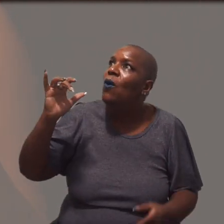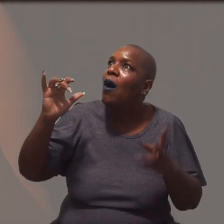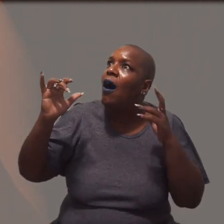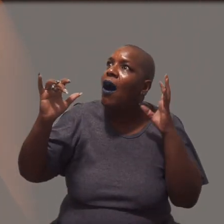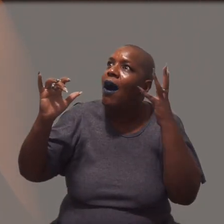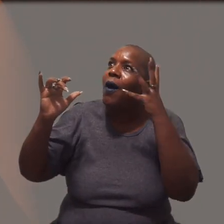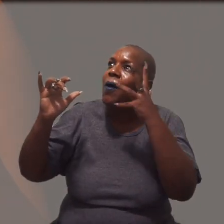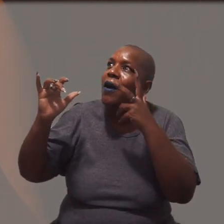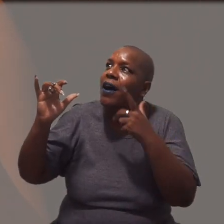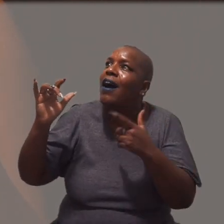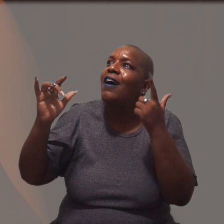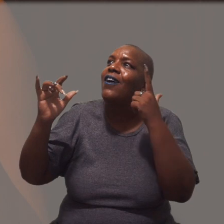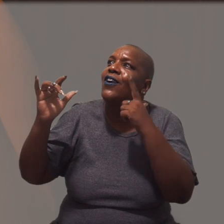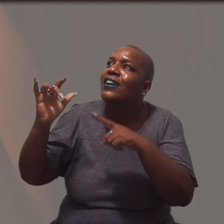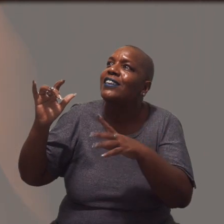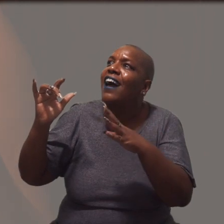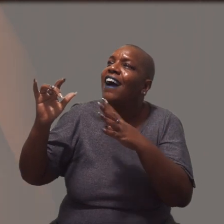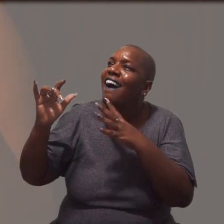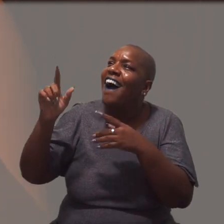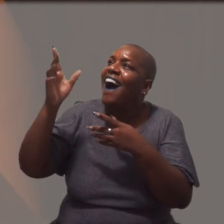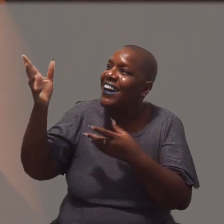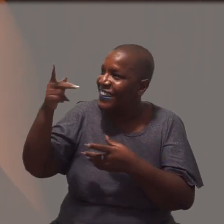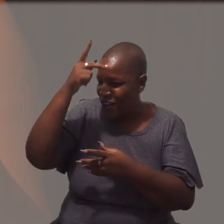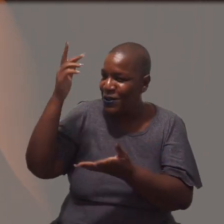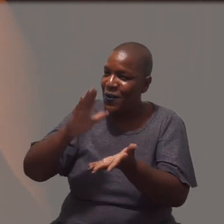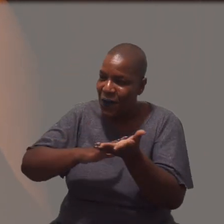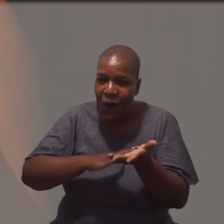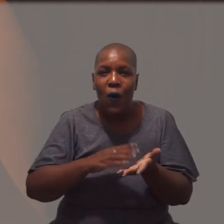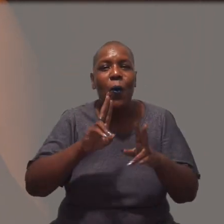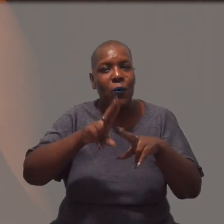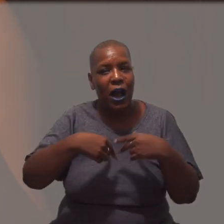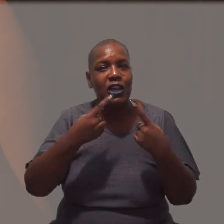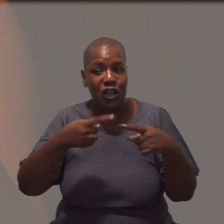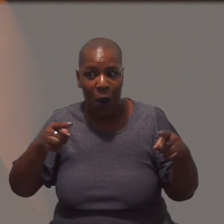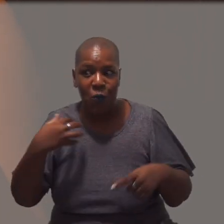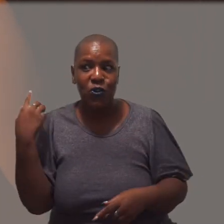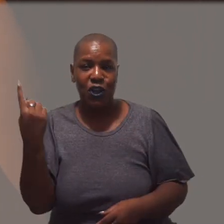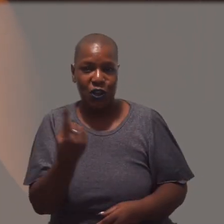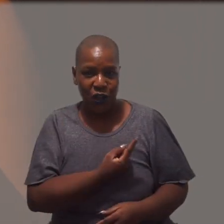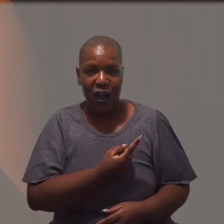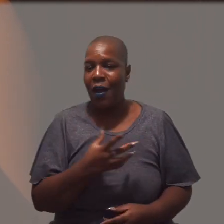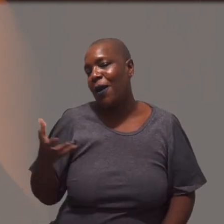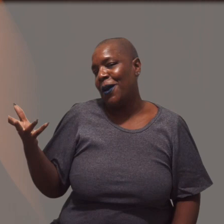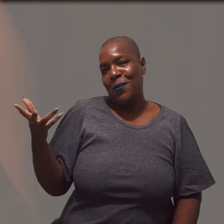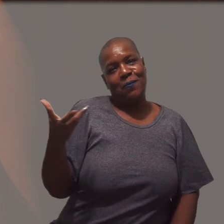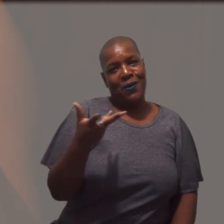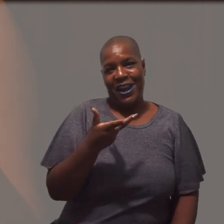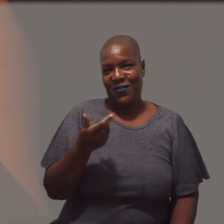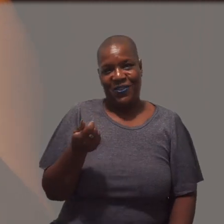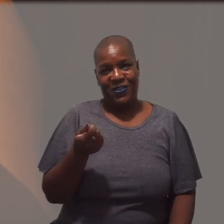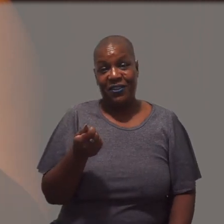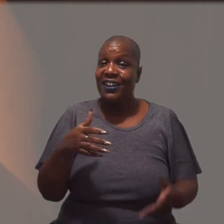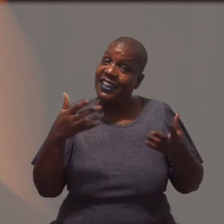som bonito, quando a gente consegue algum reconhecimento através da nossa música, é